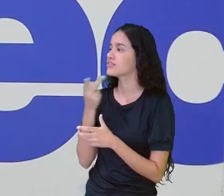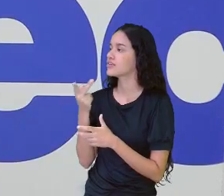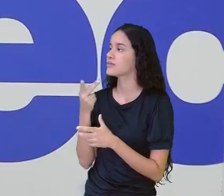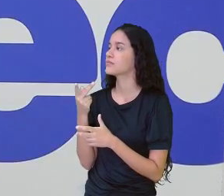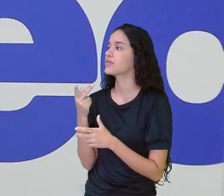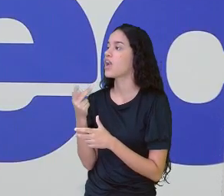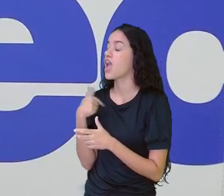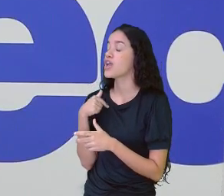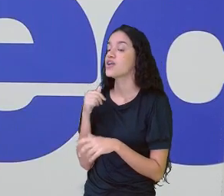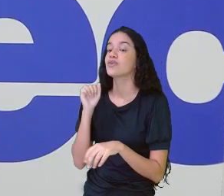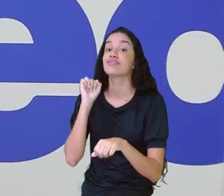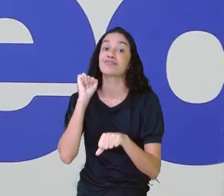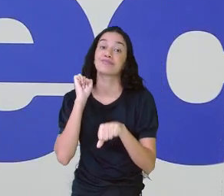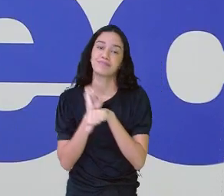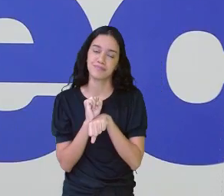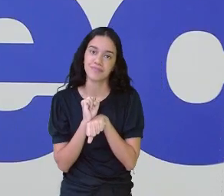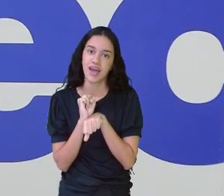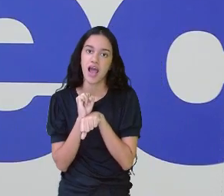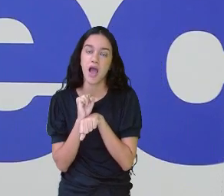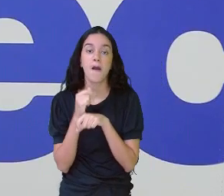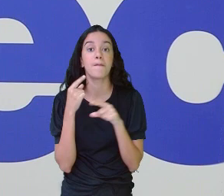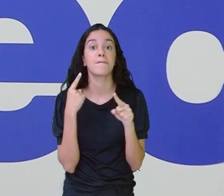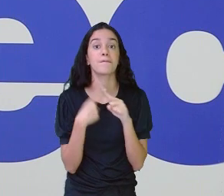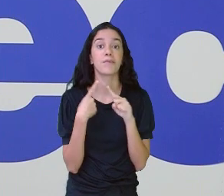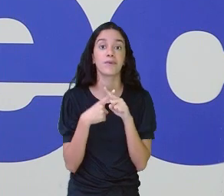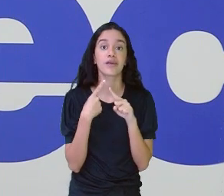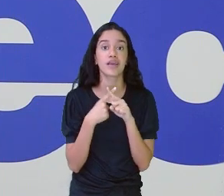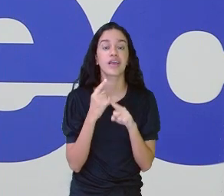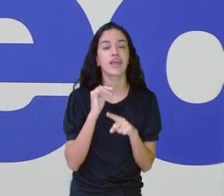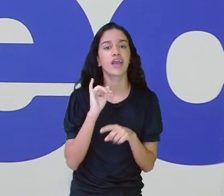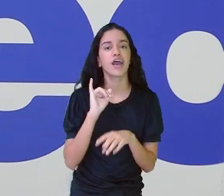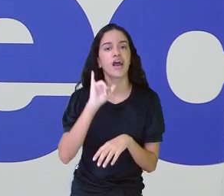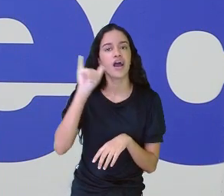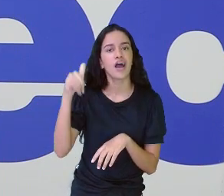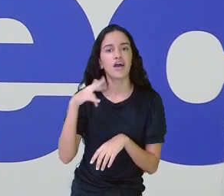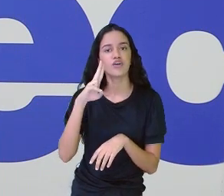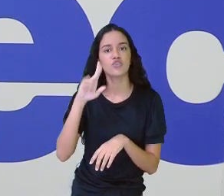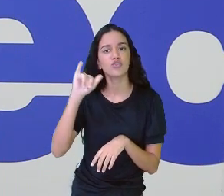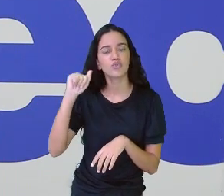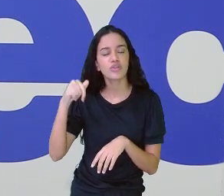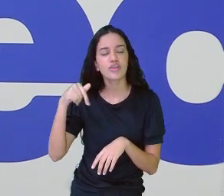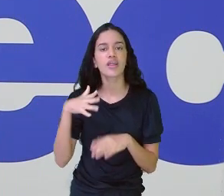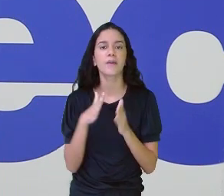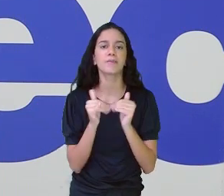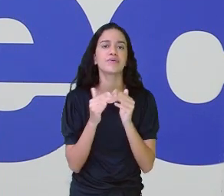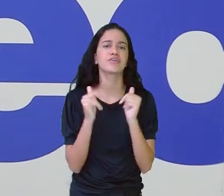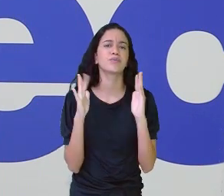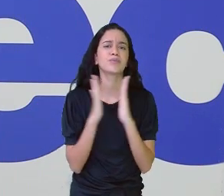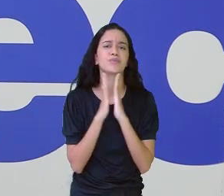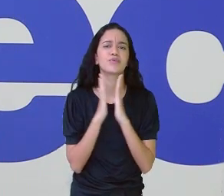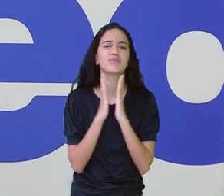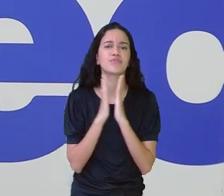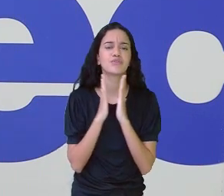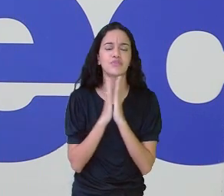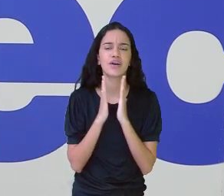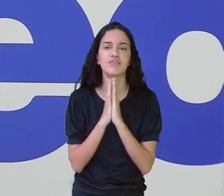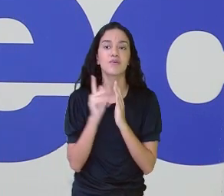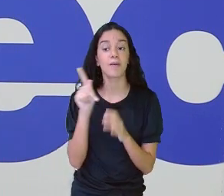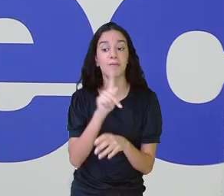que lhe interromper, desculpa, porque a Juliana pediu, por favor, para você mandar um beijo para a professora dela, Janaína, que